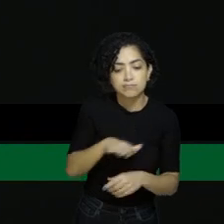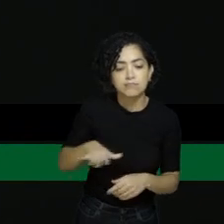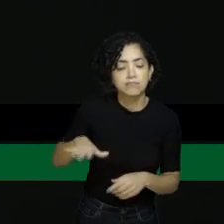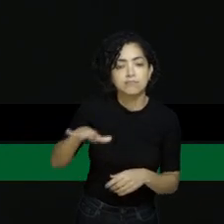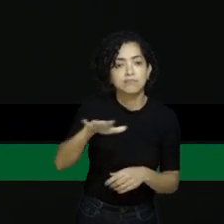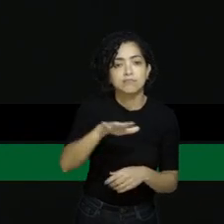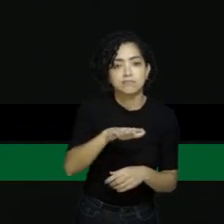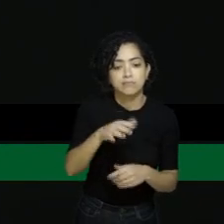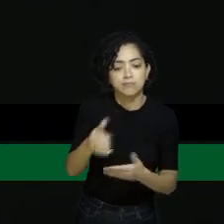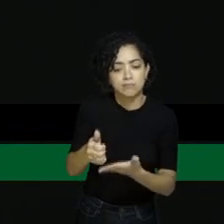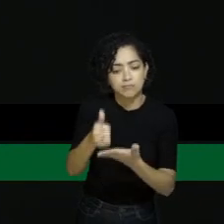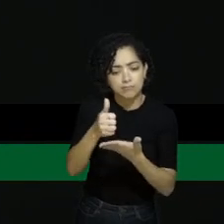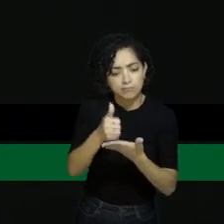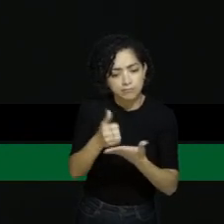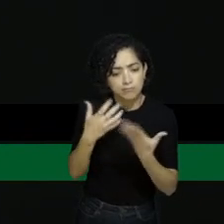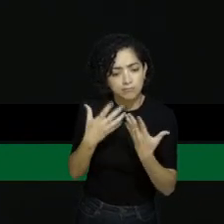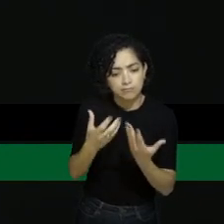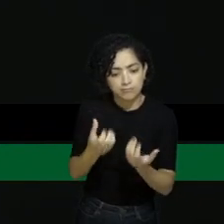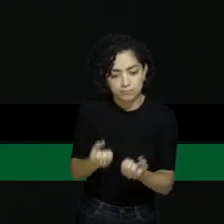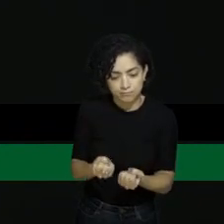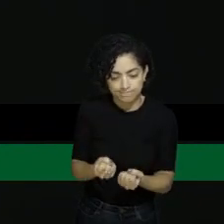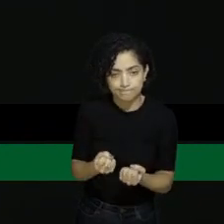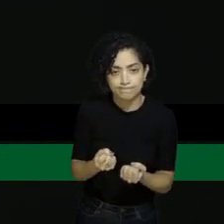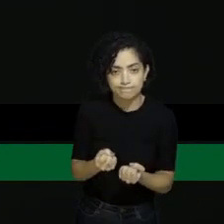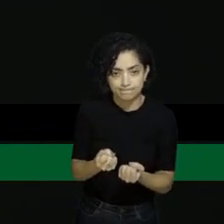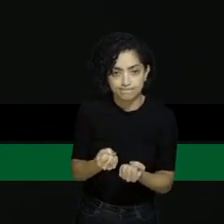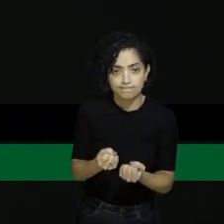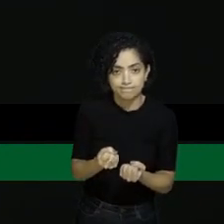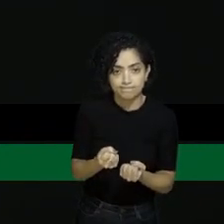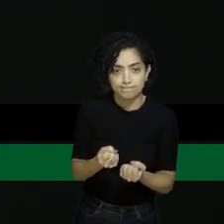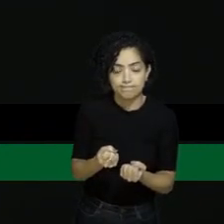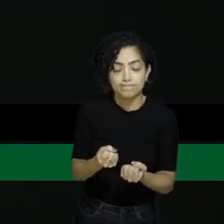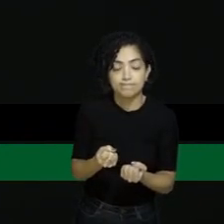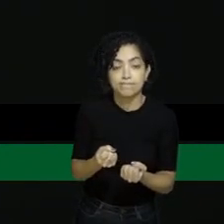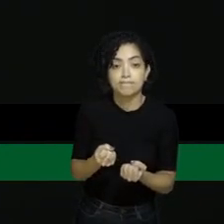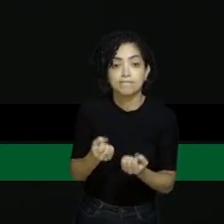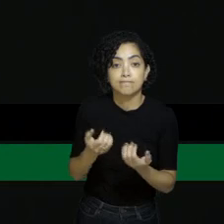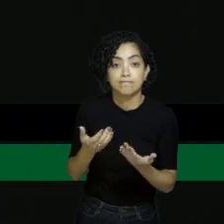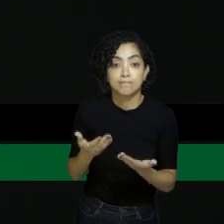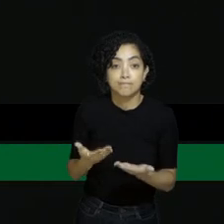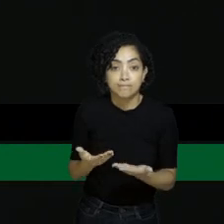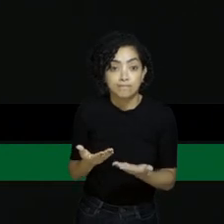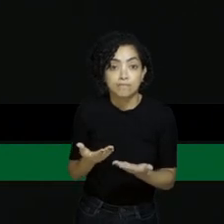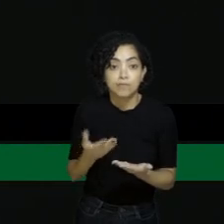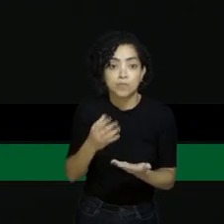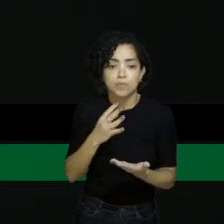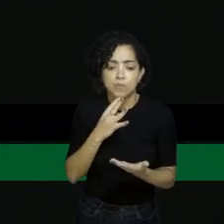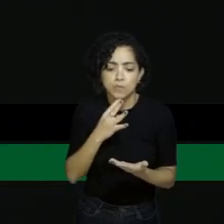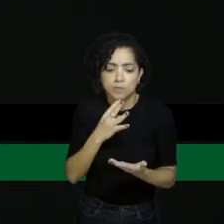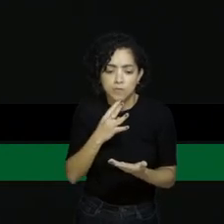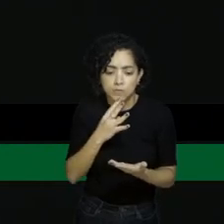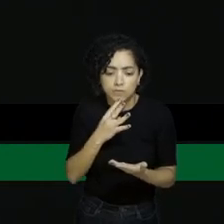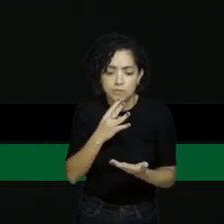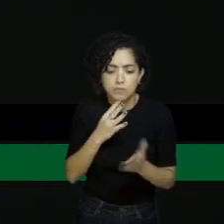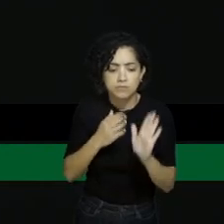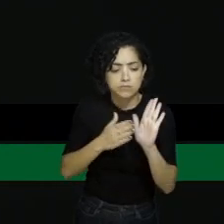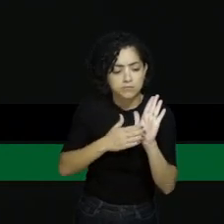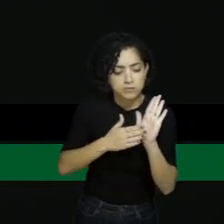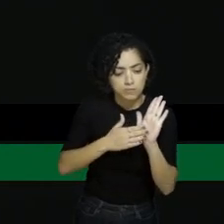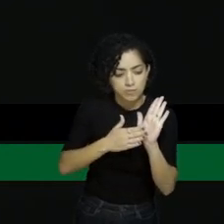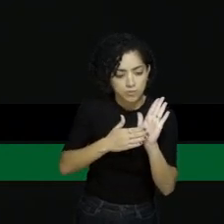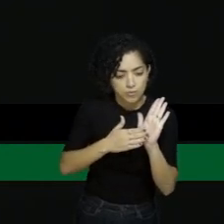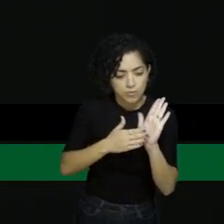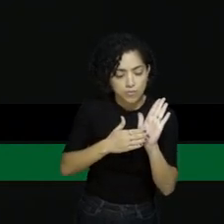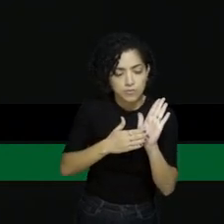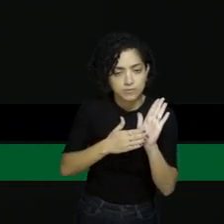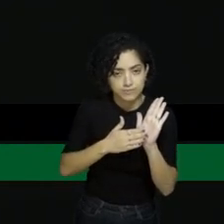abrace essa causa dos quintais produtivos, que conheçam essa proposta e